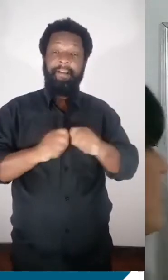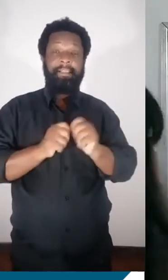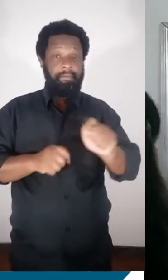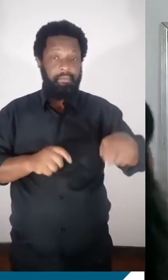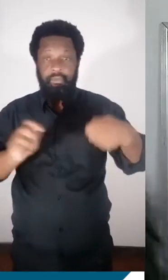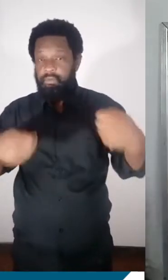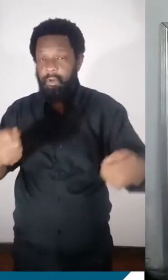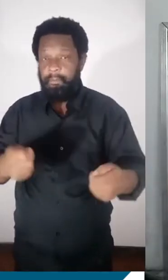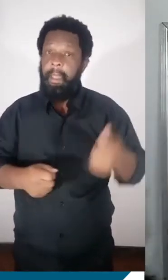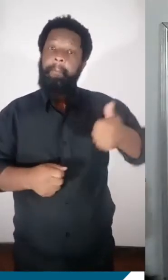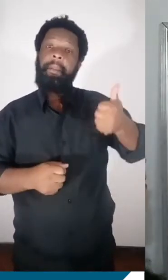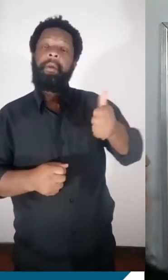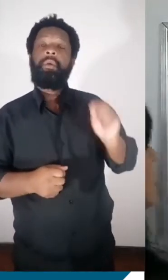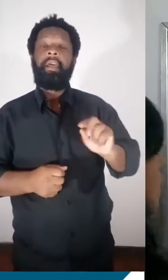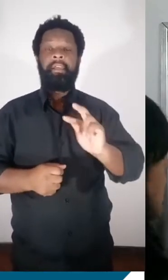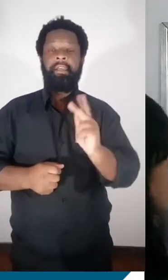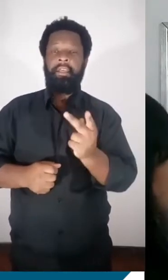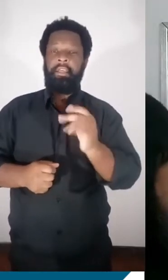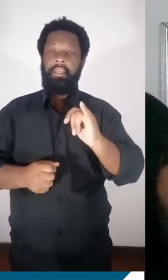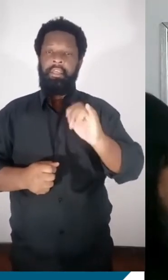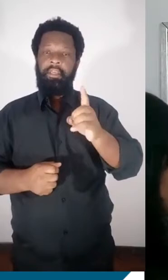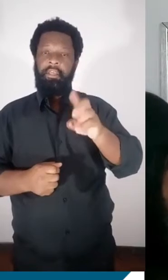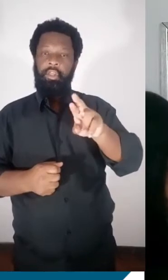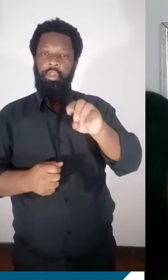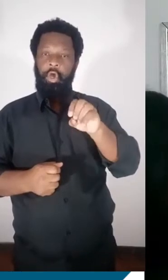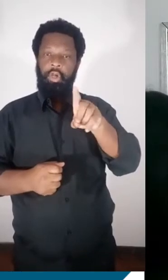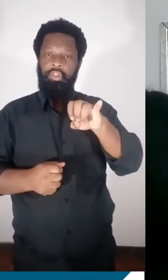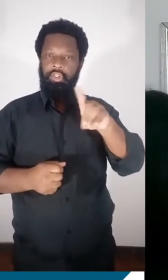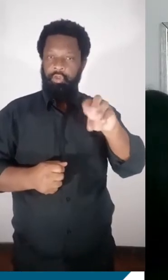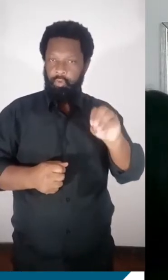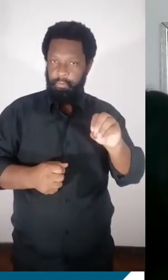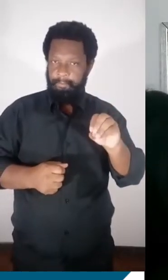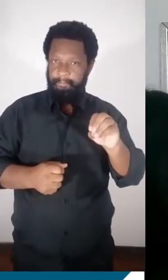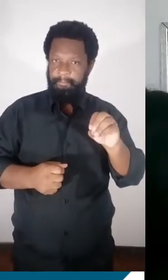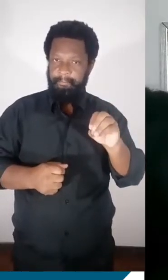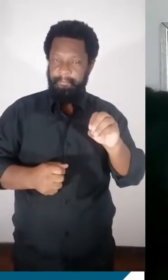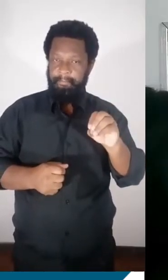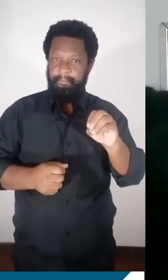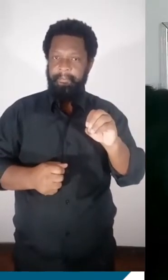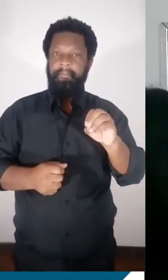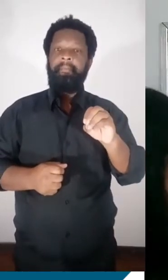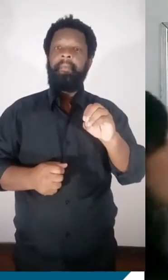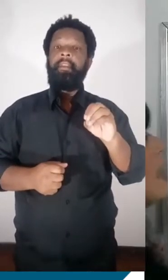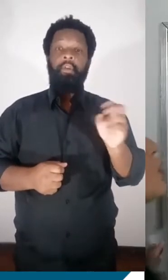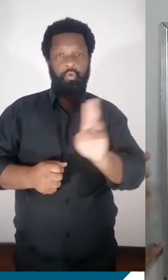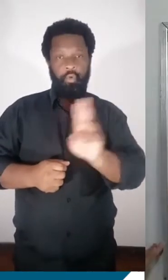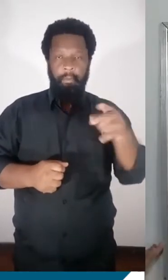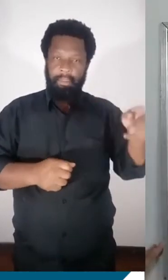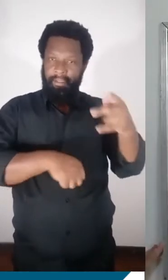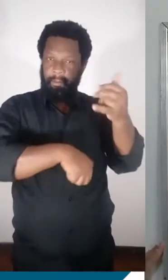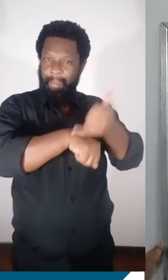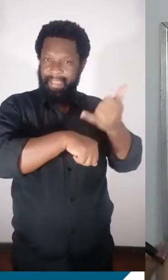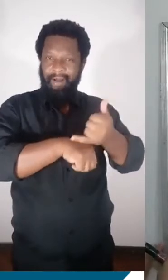nós vamos dar o nome. A primeira nomenclatura, hidróxido, vamos seguir aqui a ideia, hidróxido.